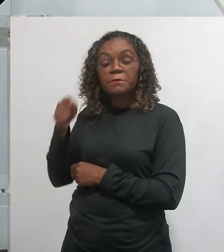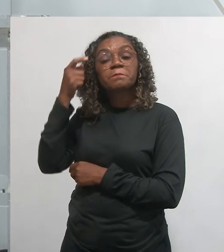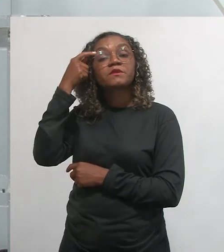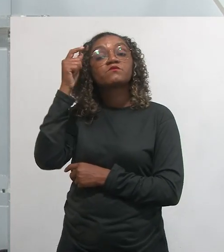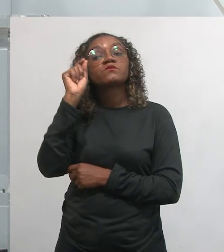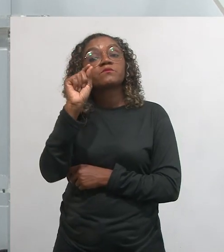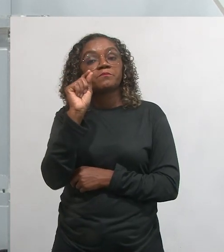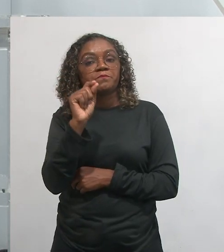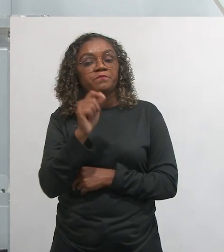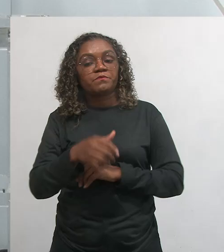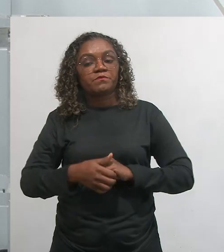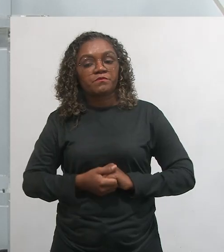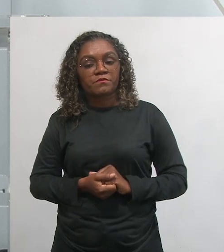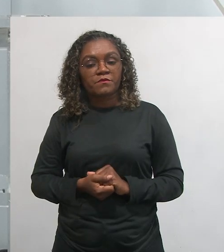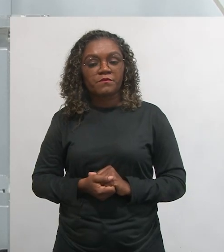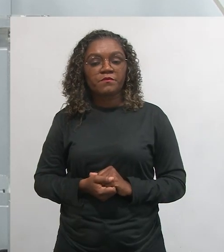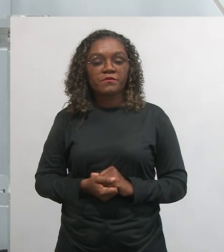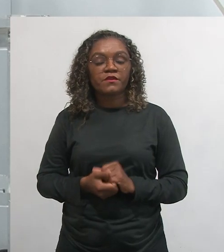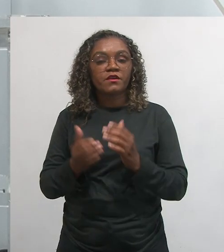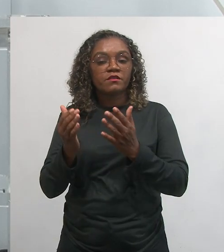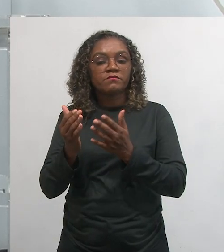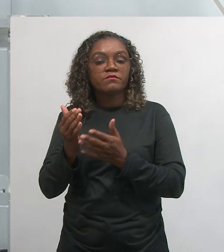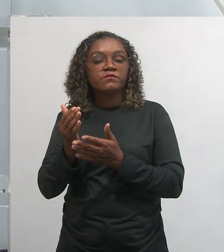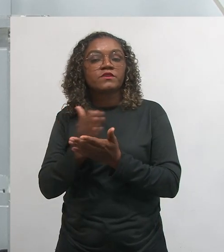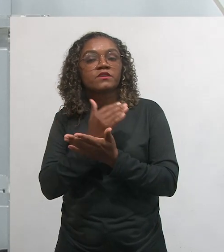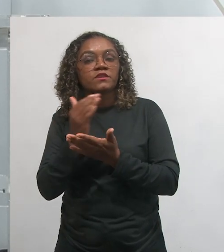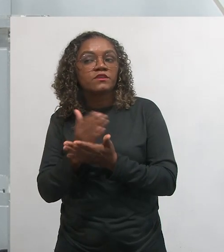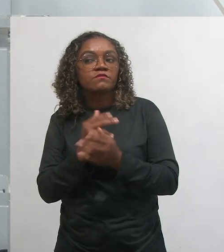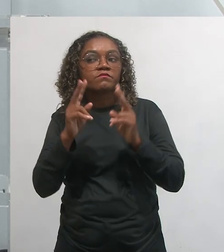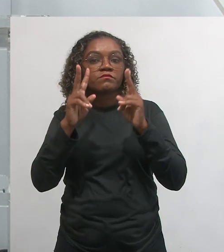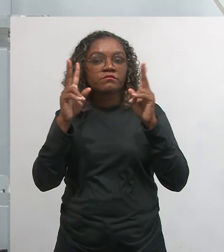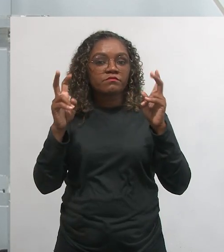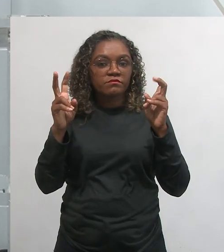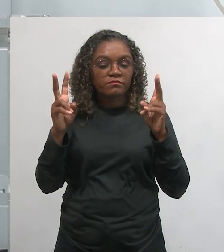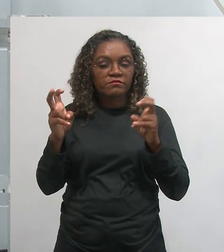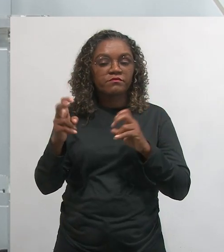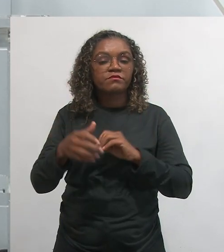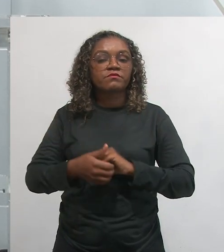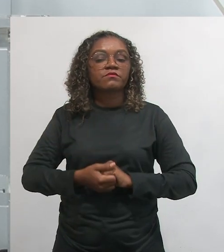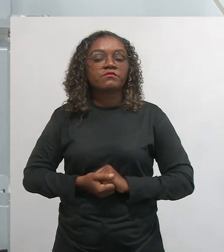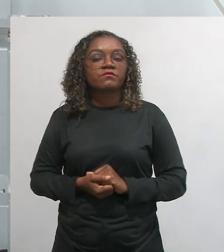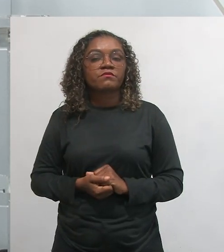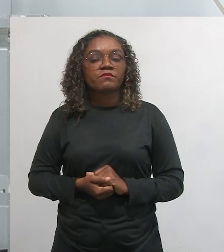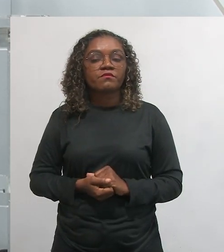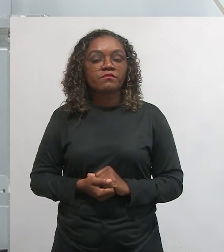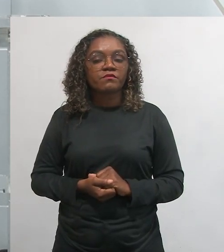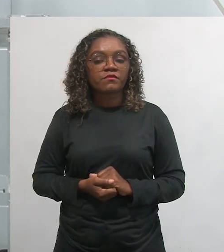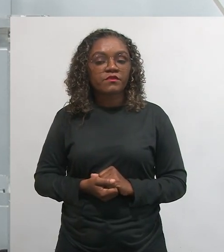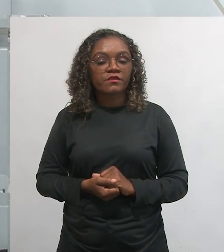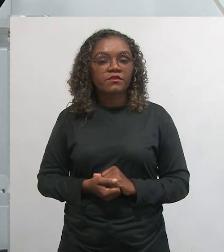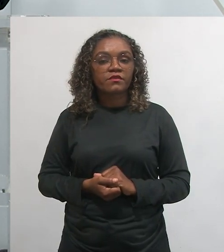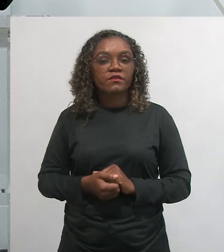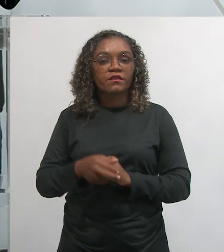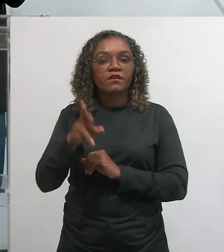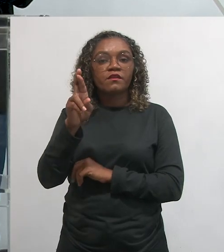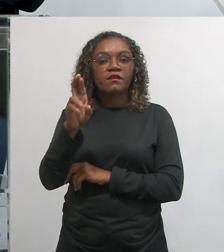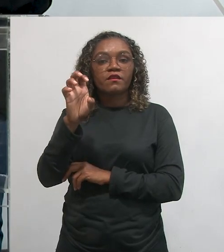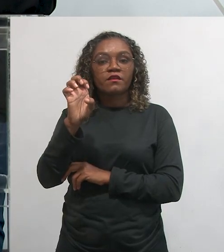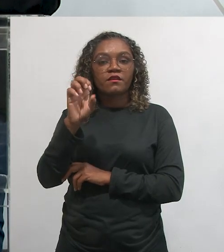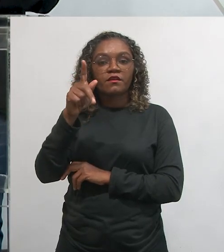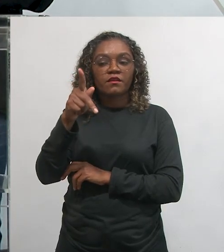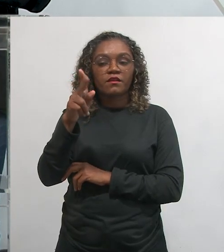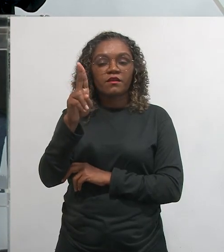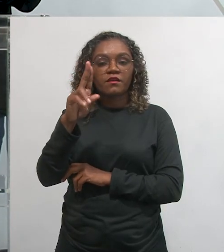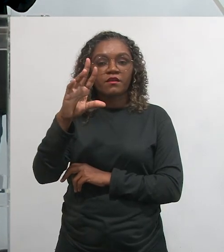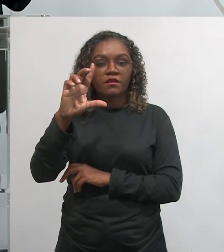Platão pensa em duas coisas importantes. Ele pensa nos livros 4º e o livro 7º da República, que é a grande obra de